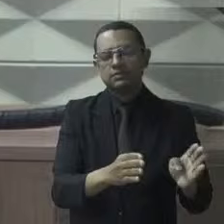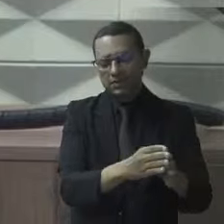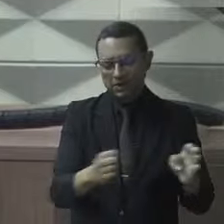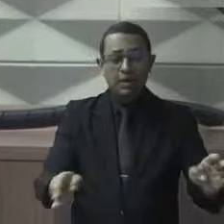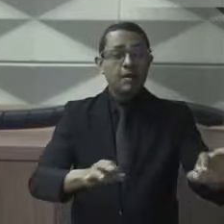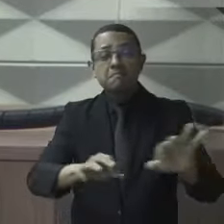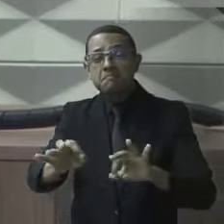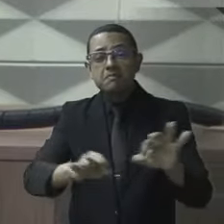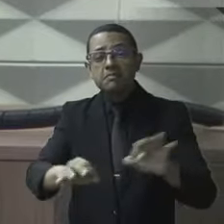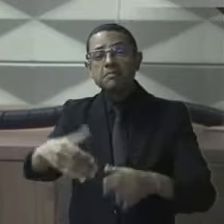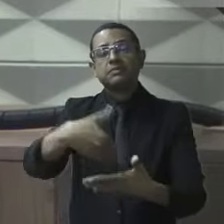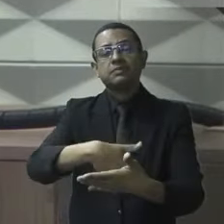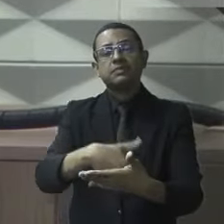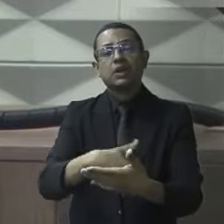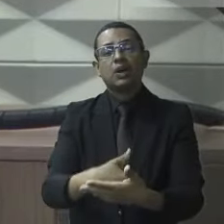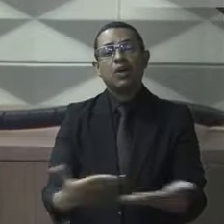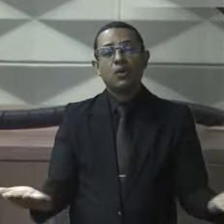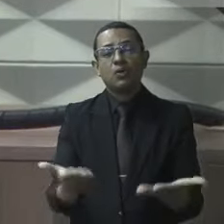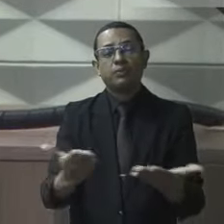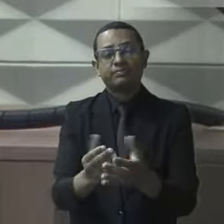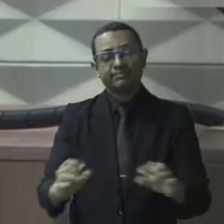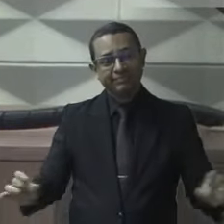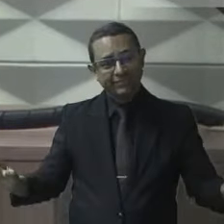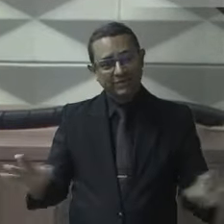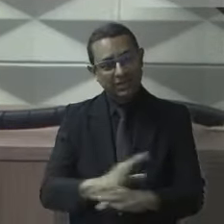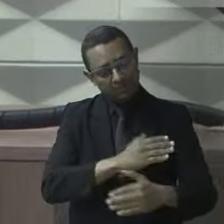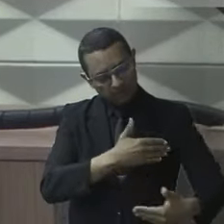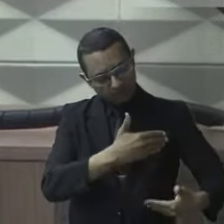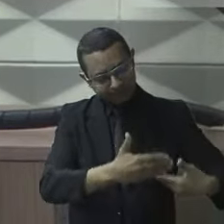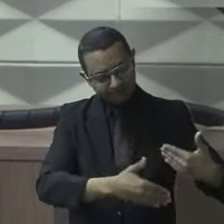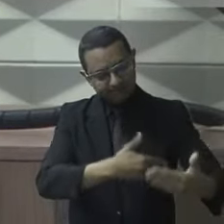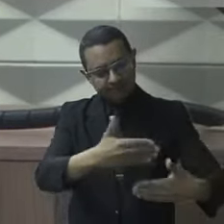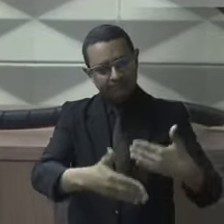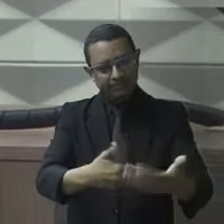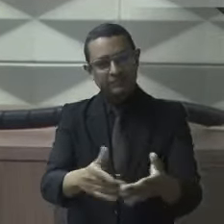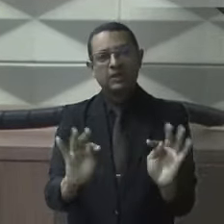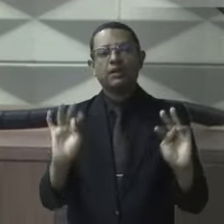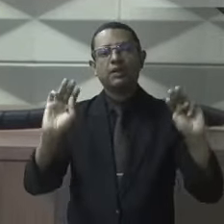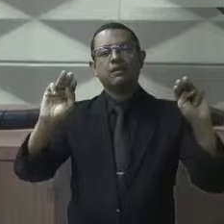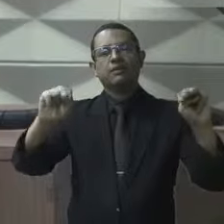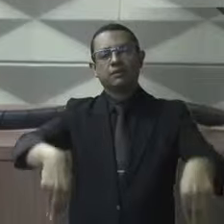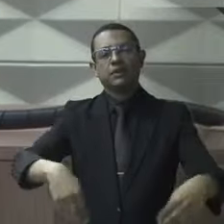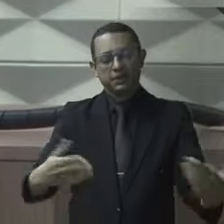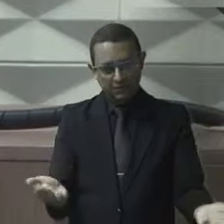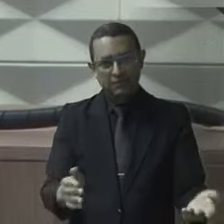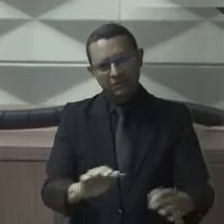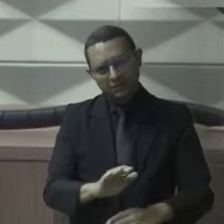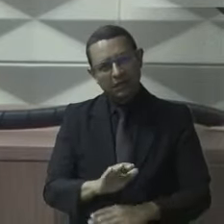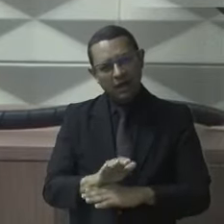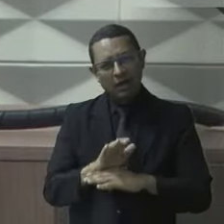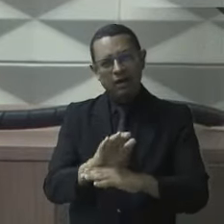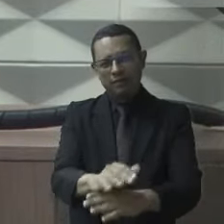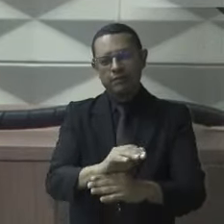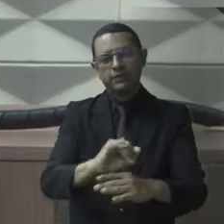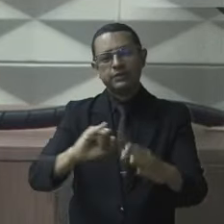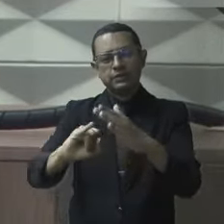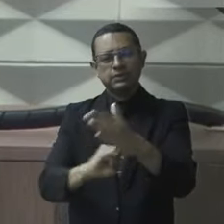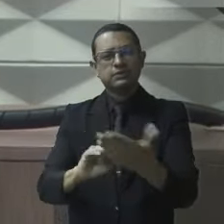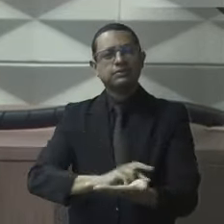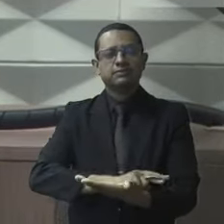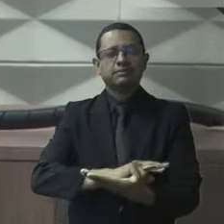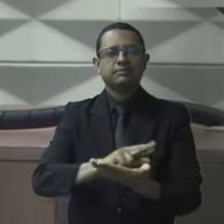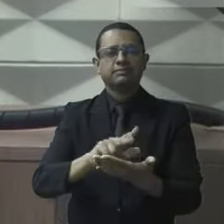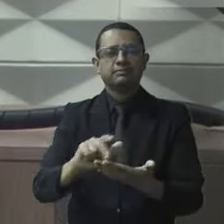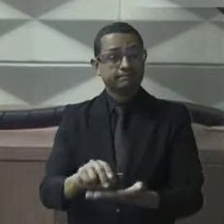eleição. Então, hoje é o culminar de um processo que chega ao seu fim com um apoio decisivo de diversas instituições.